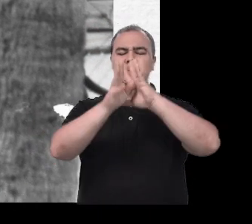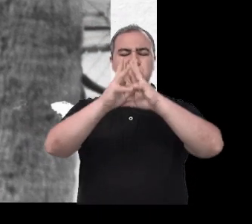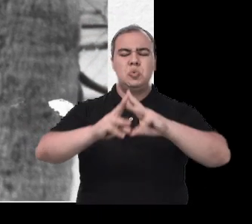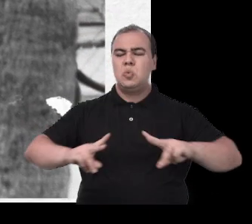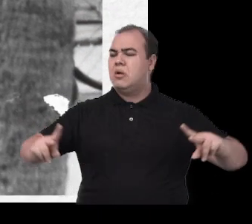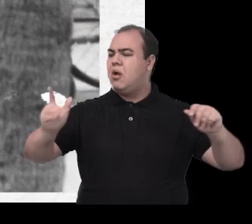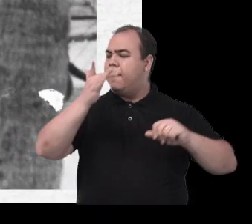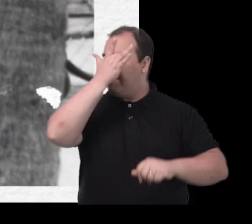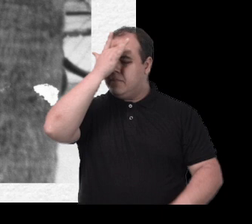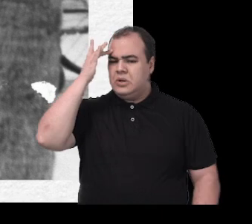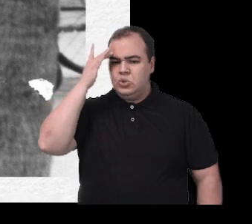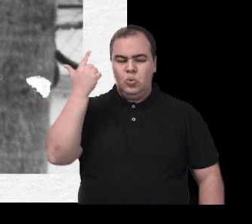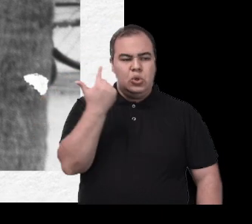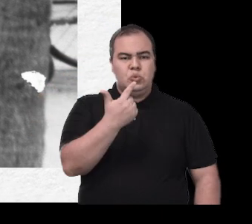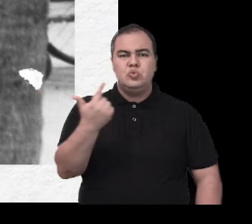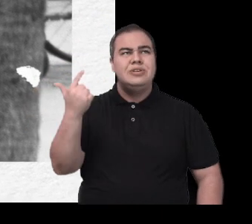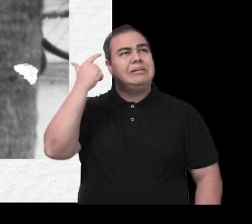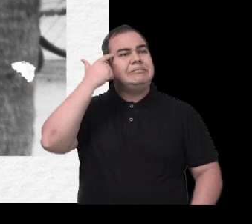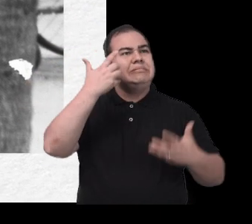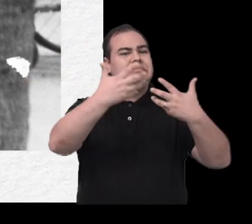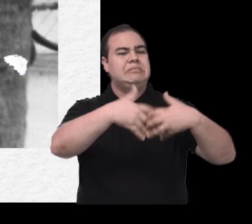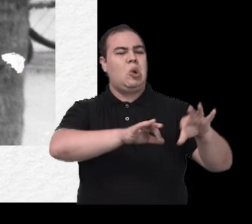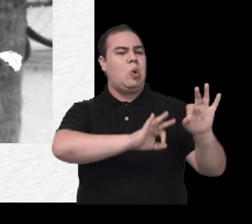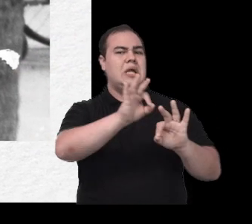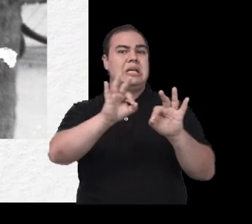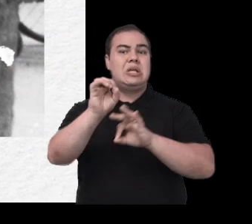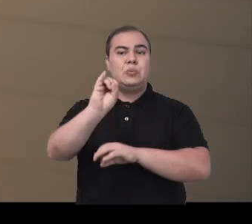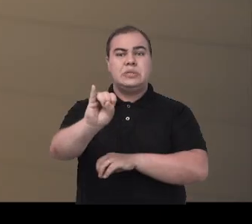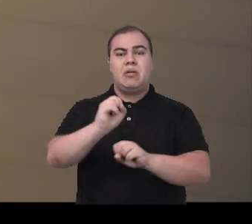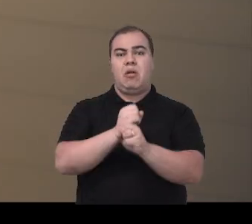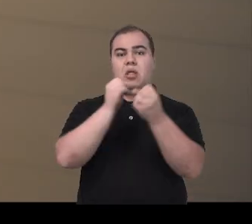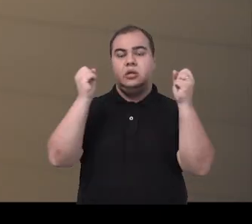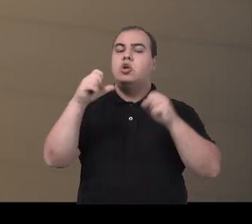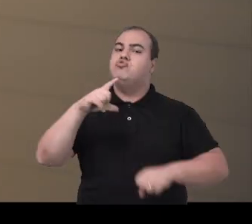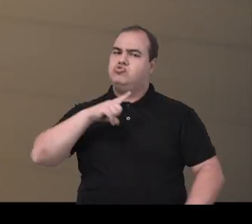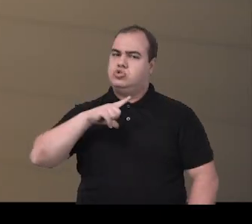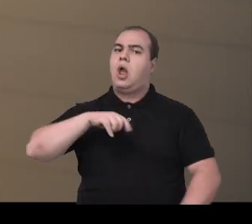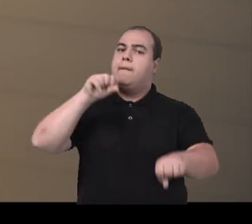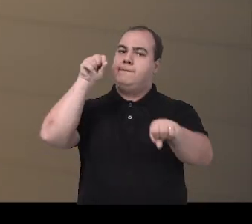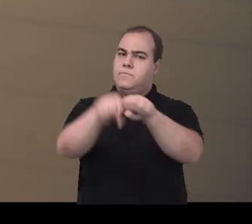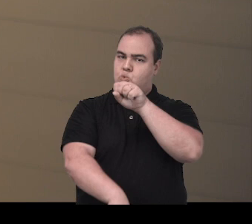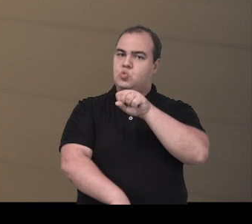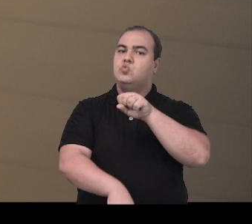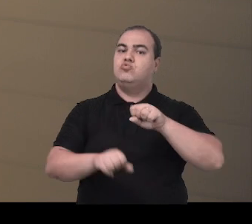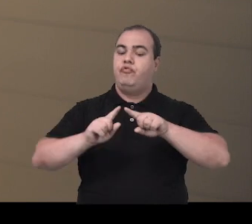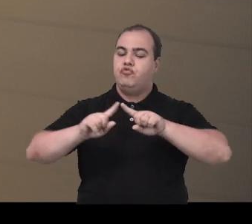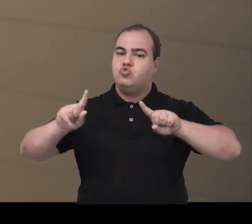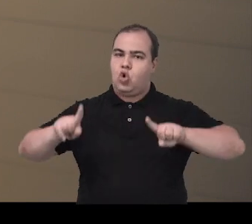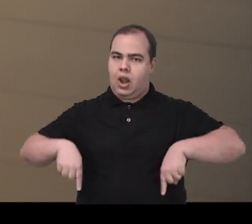destruída que a pessoa não tinha nenhuma organização para a crise. Abuso sexual, né, por parte